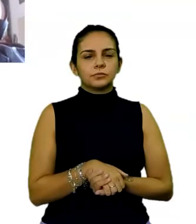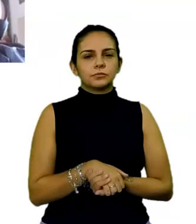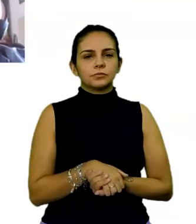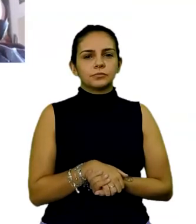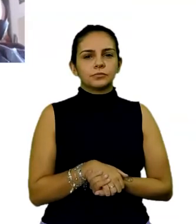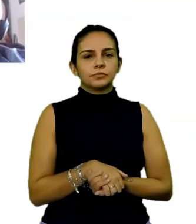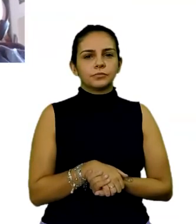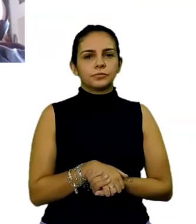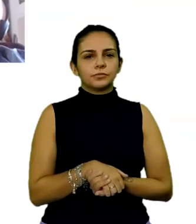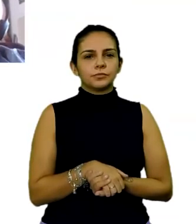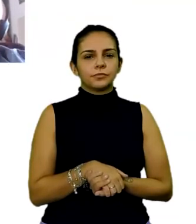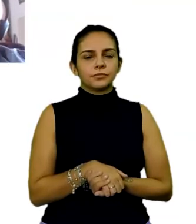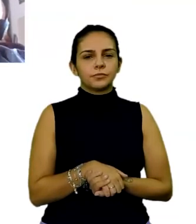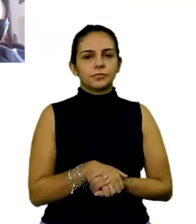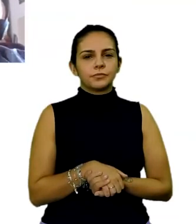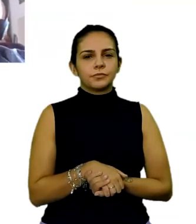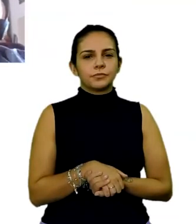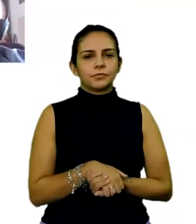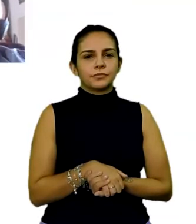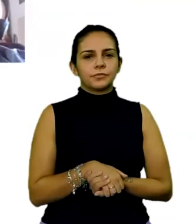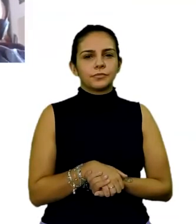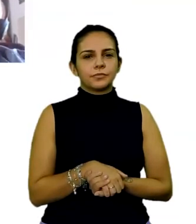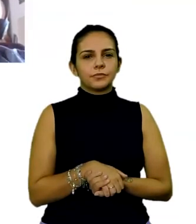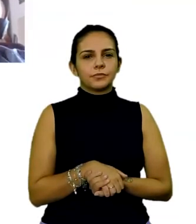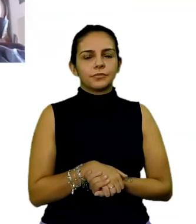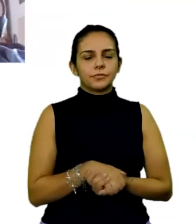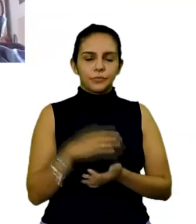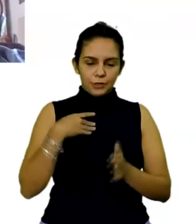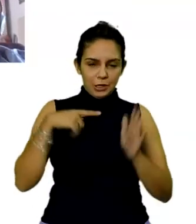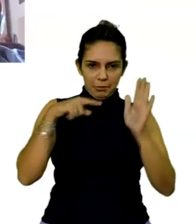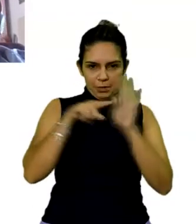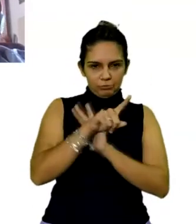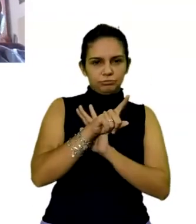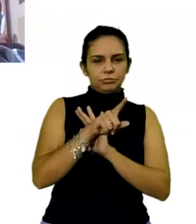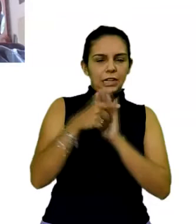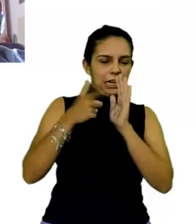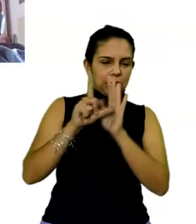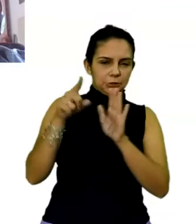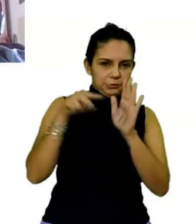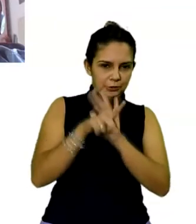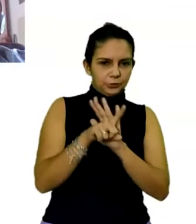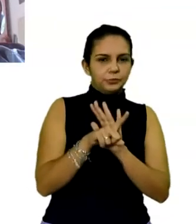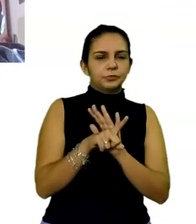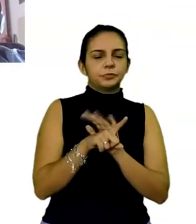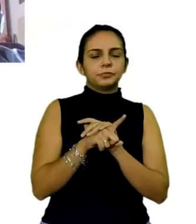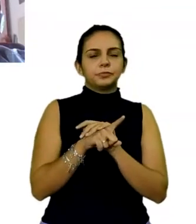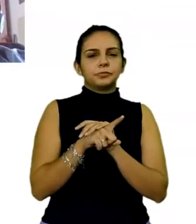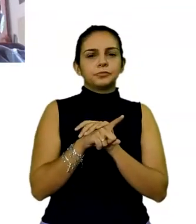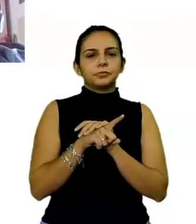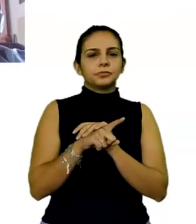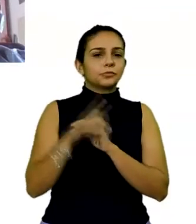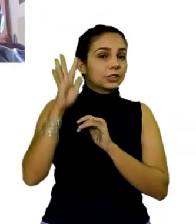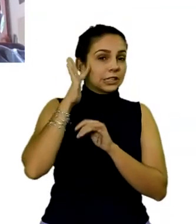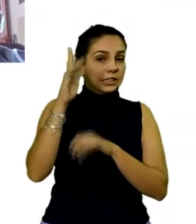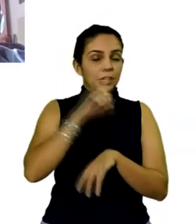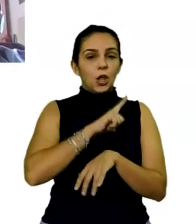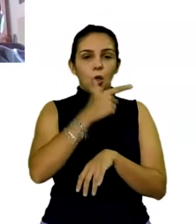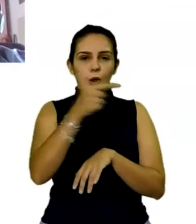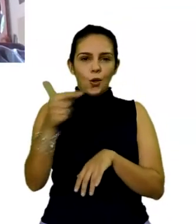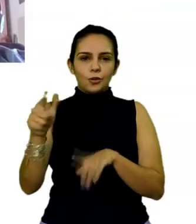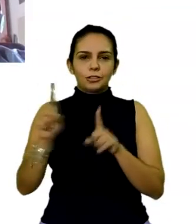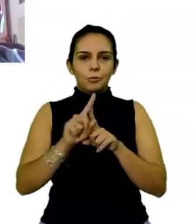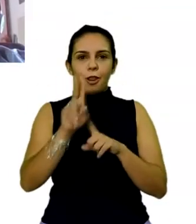Pensando na pergunta do Zé Santos ainda, enquanto eu ouvia vocês falando do Hans Christian Andersen, eu pensei, aí nós temos